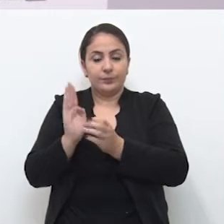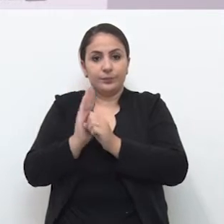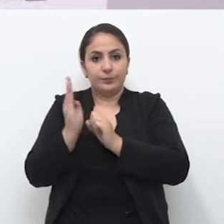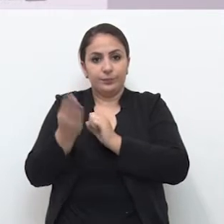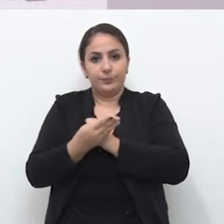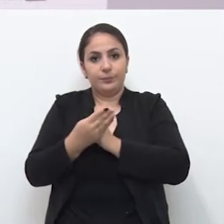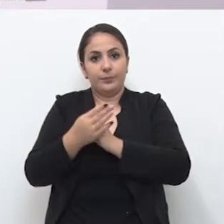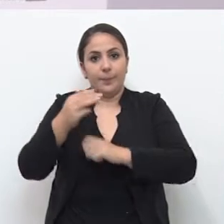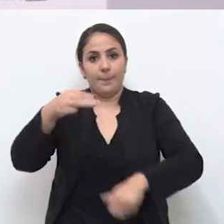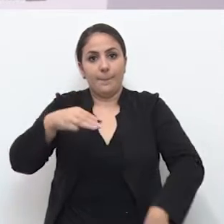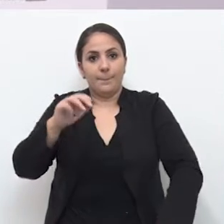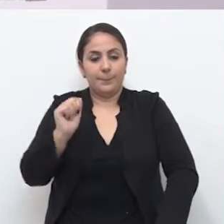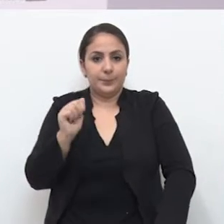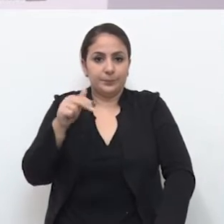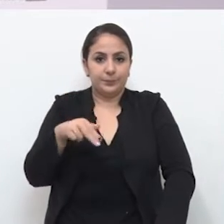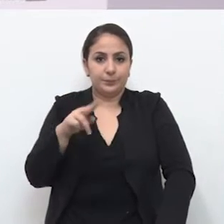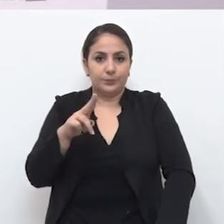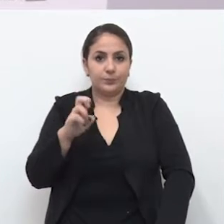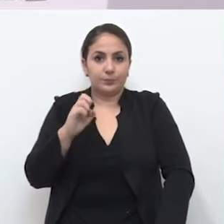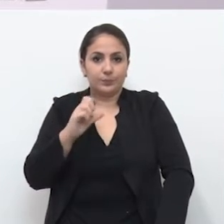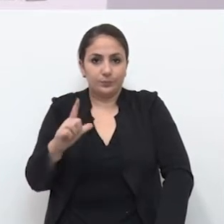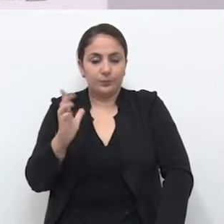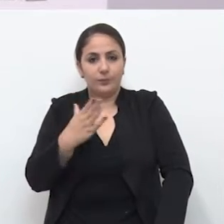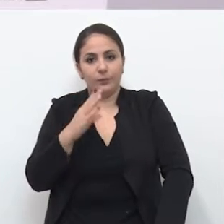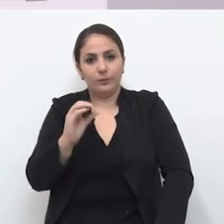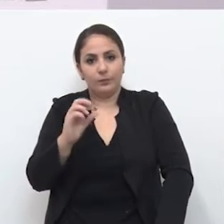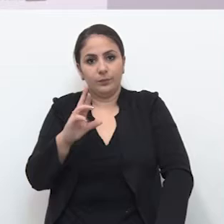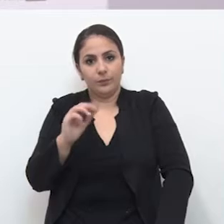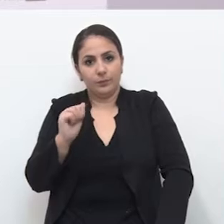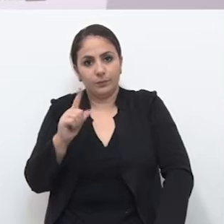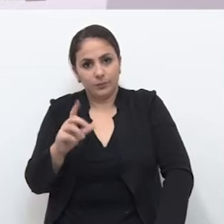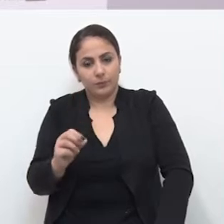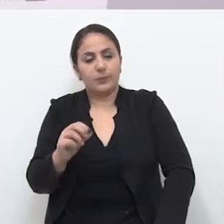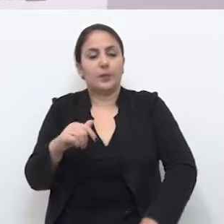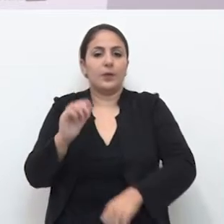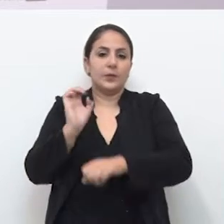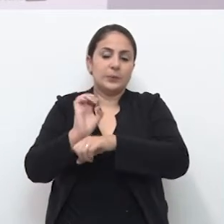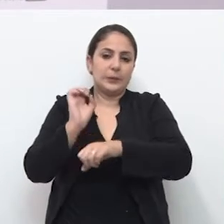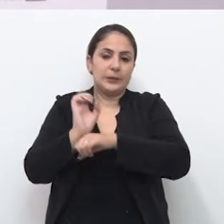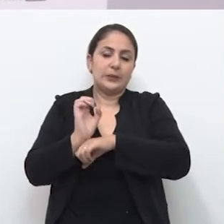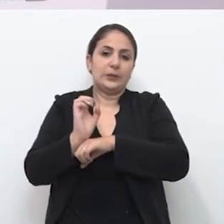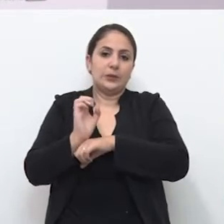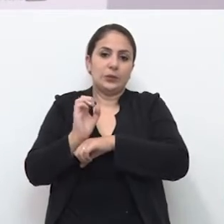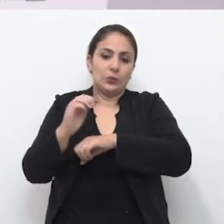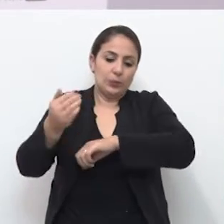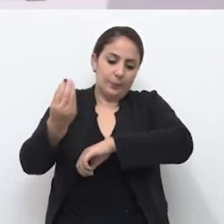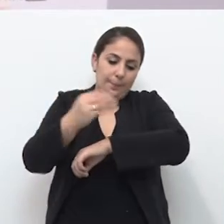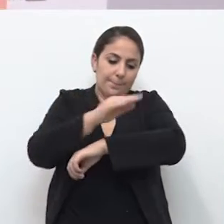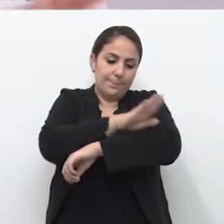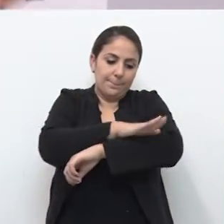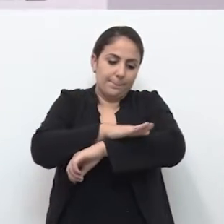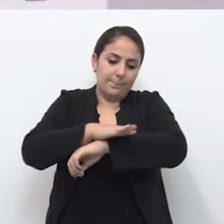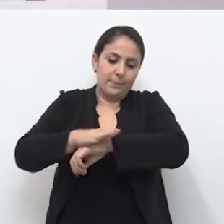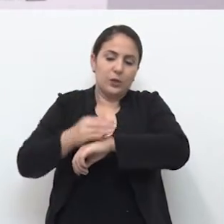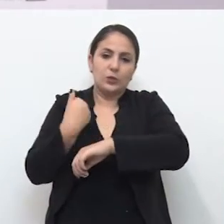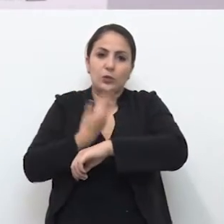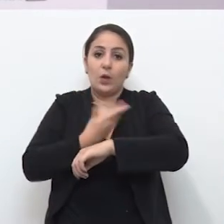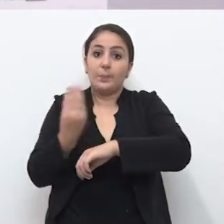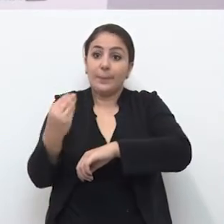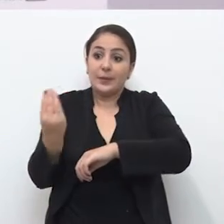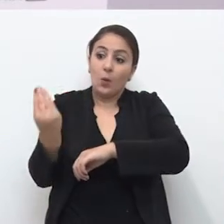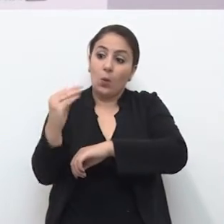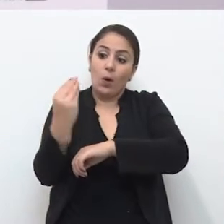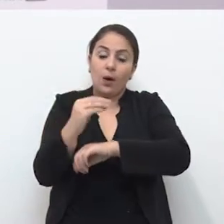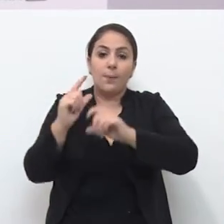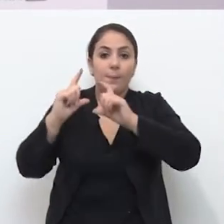do bairro Manuel Corralo, Parque Bela Vista, que esperava o asfaltamento das vias. Nós temos a